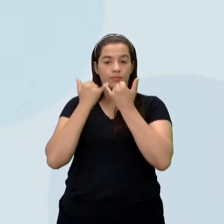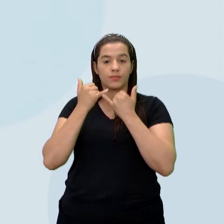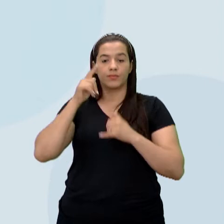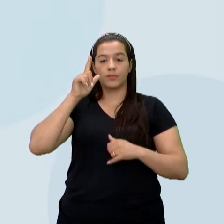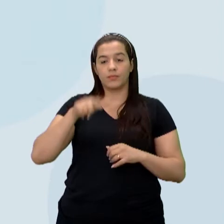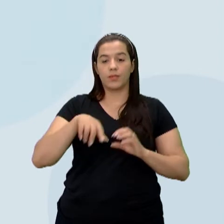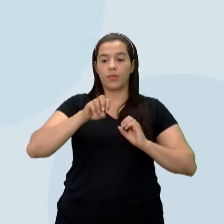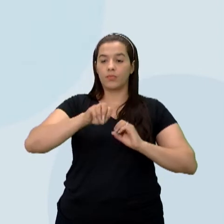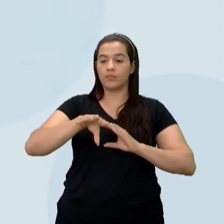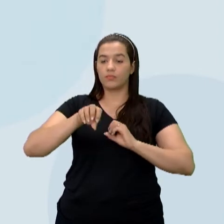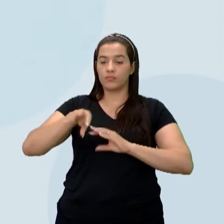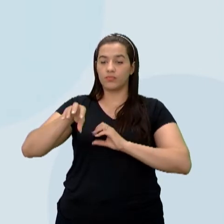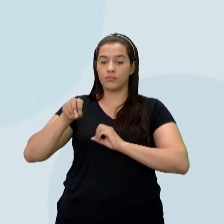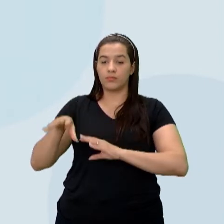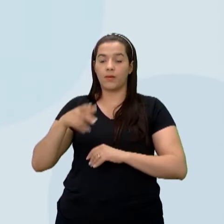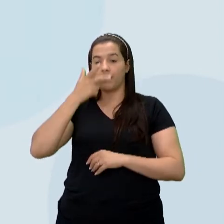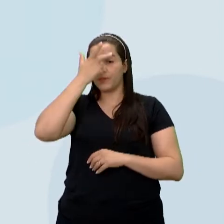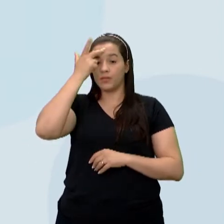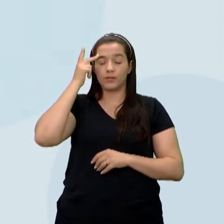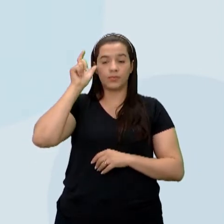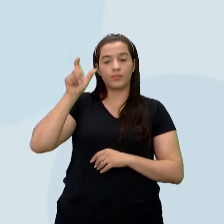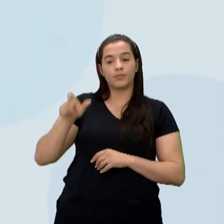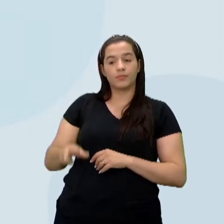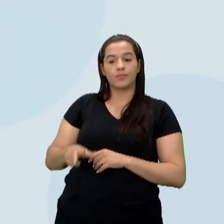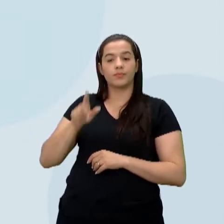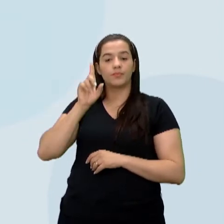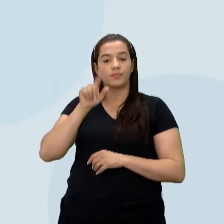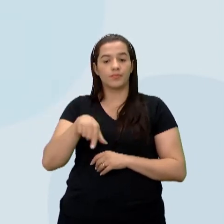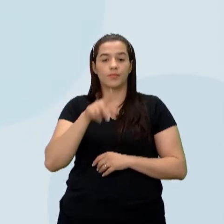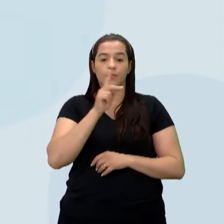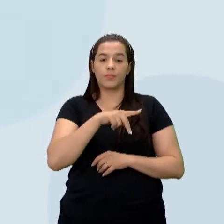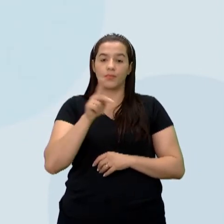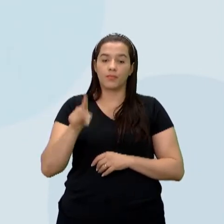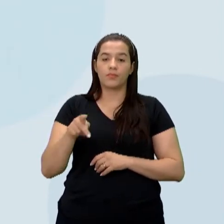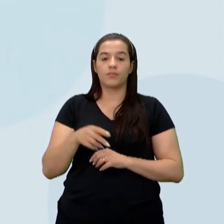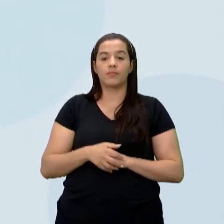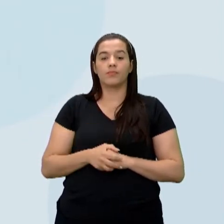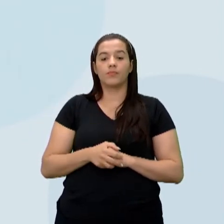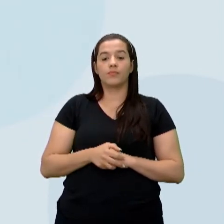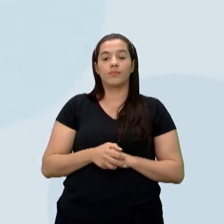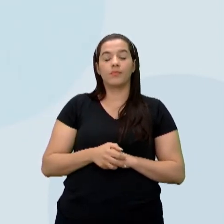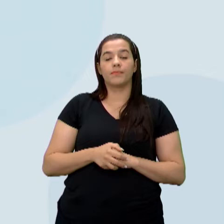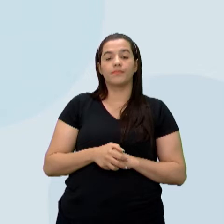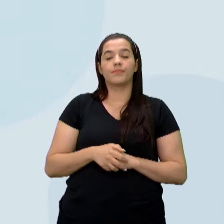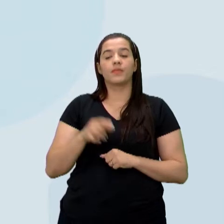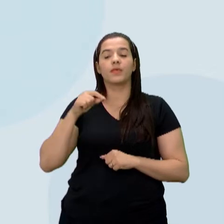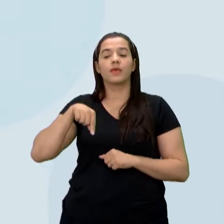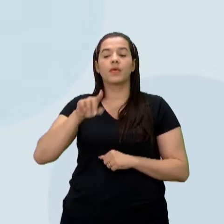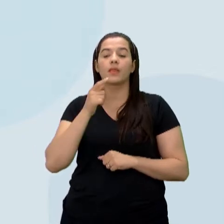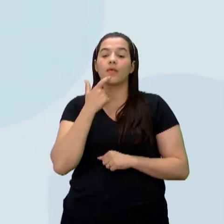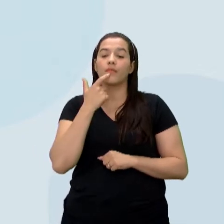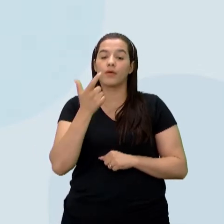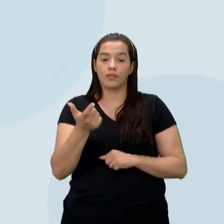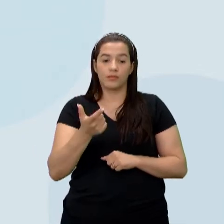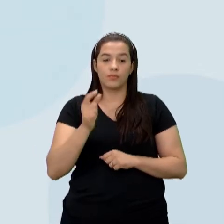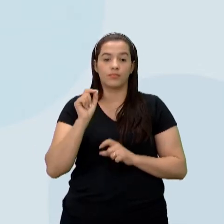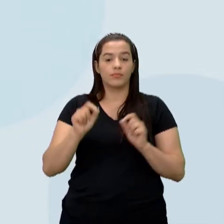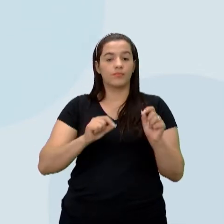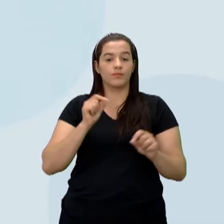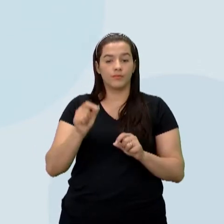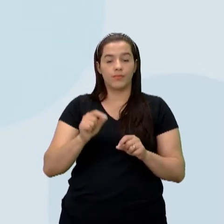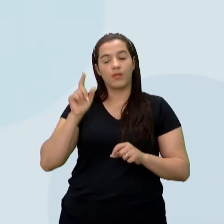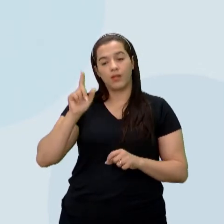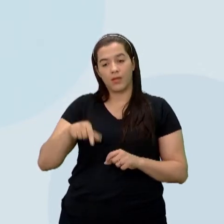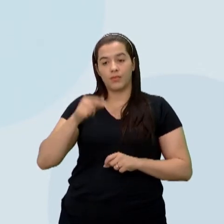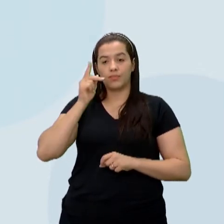educador, certo? Então, quem está falando sobre isso? Então, é importante a gente pensar quem está comentando, na verdade, né?